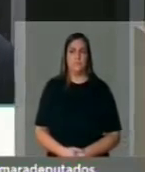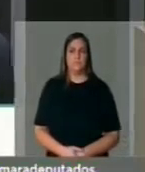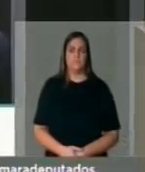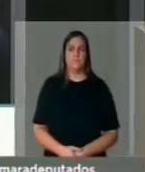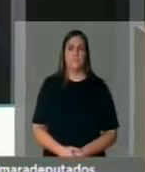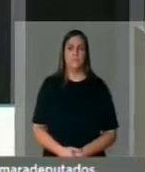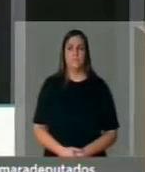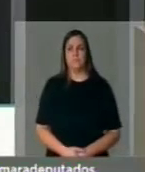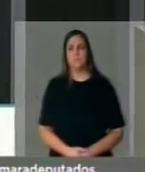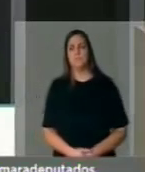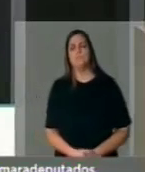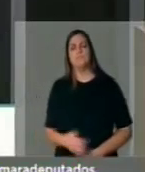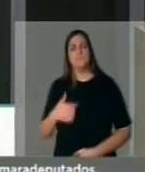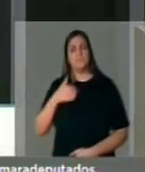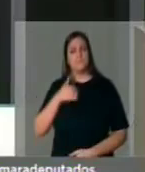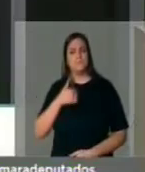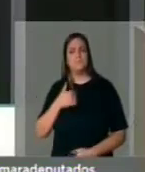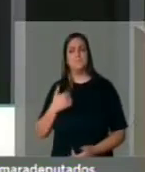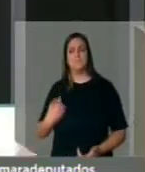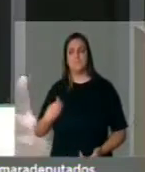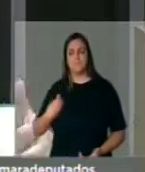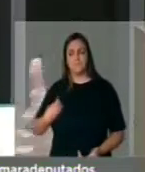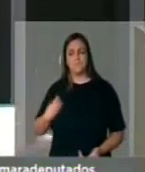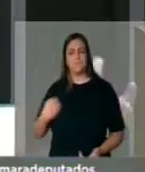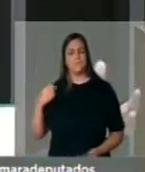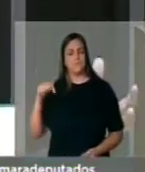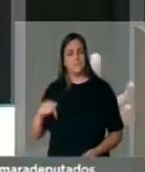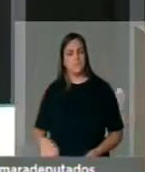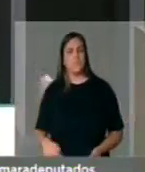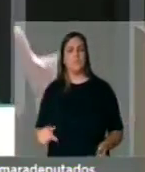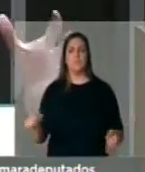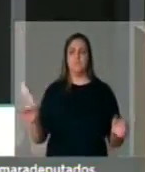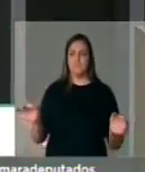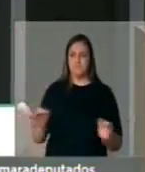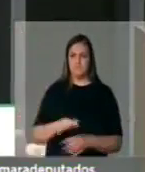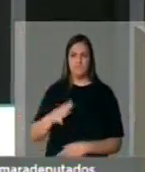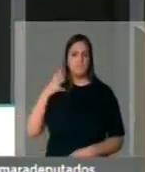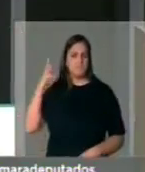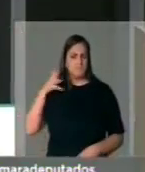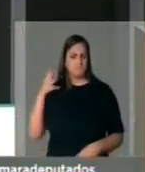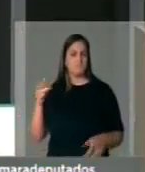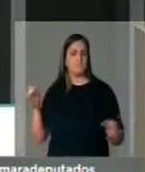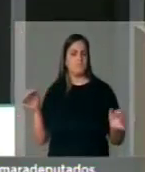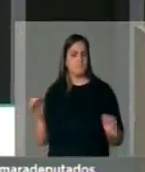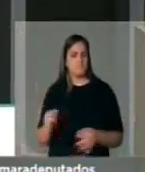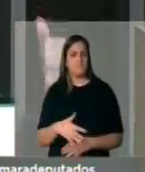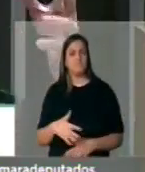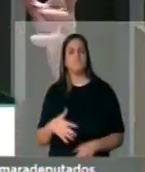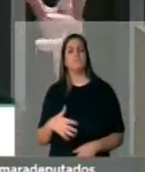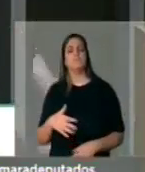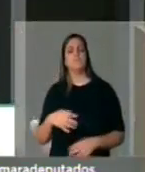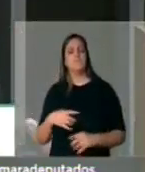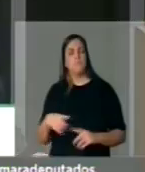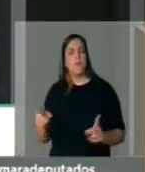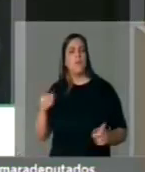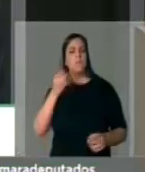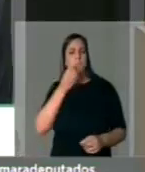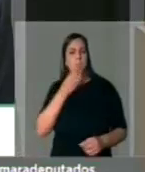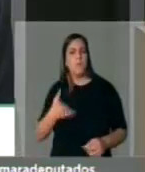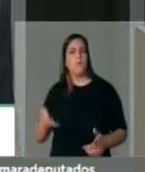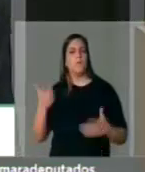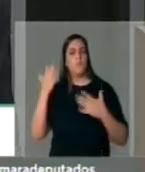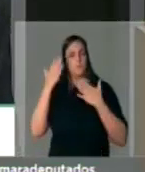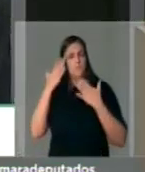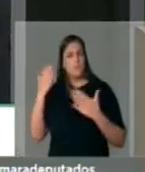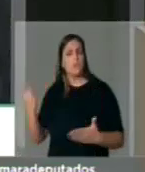nessa sessão de hoje, agradecendo essa oportunidade de prestar um pouco de contas dessa comissão geral, dizer que a nossa Frente Parlamentar